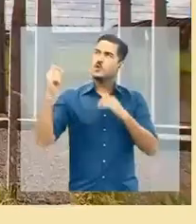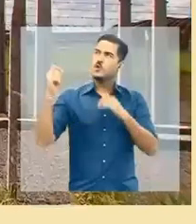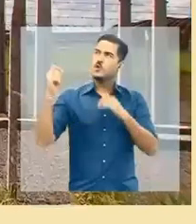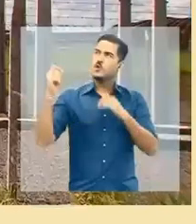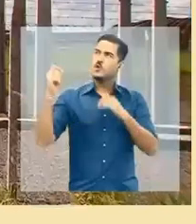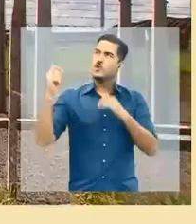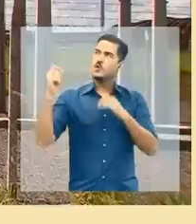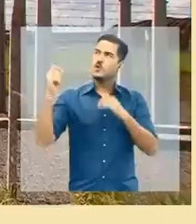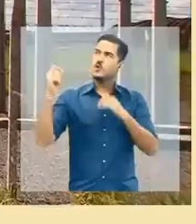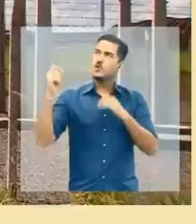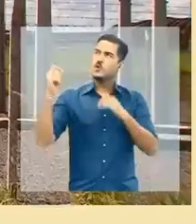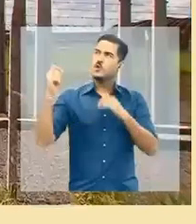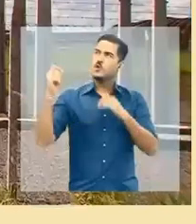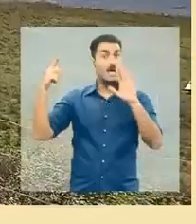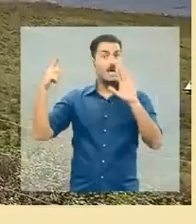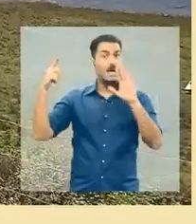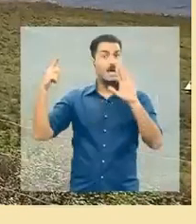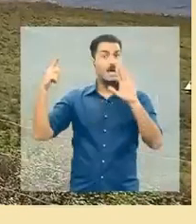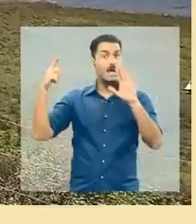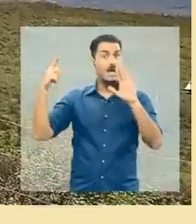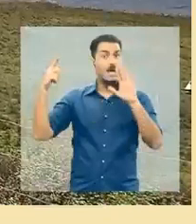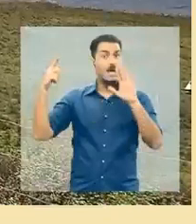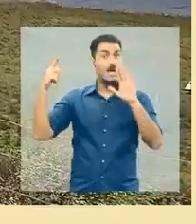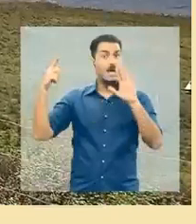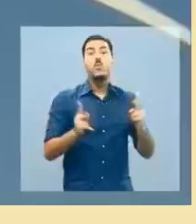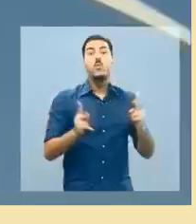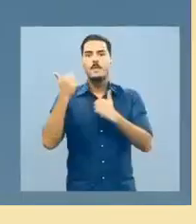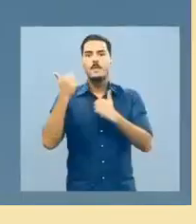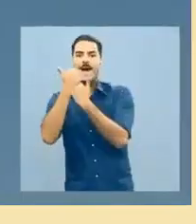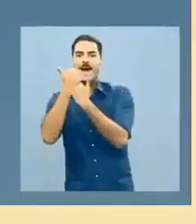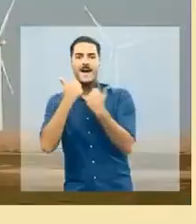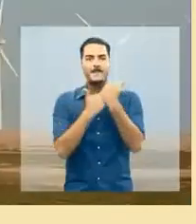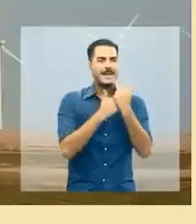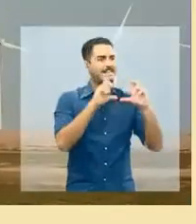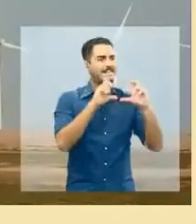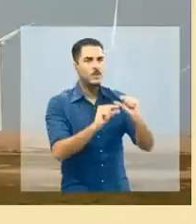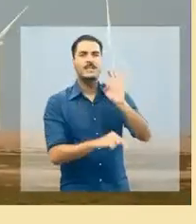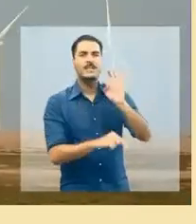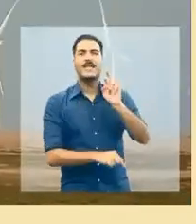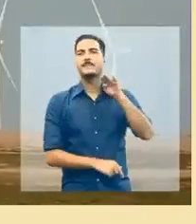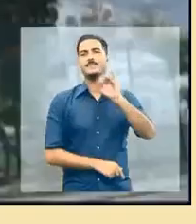de dia, vem a eólica para cobrir e cada vez menos depender das térmicas.